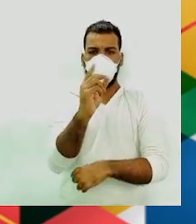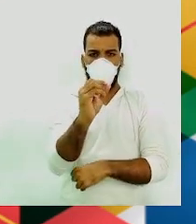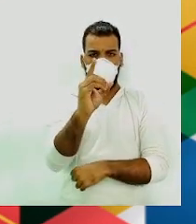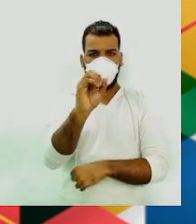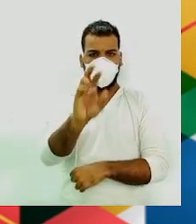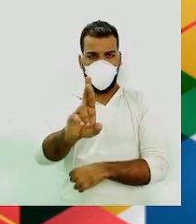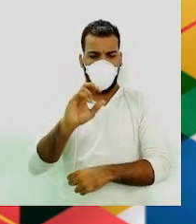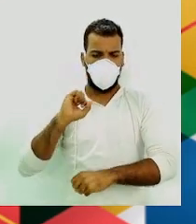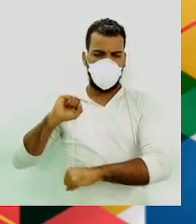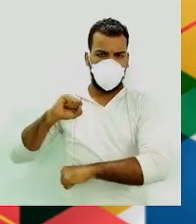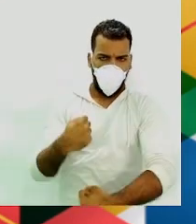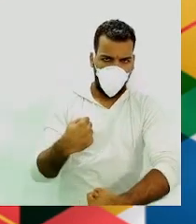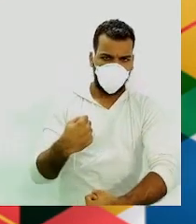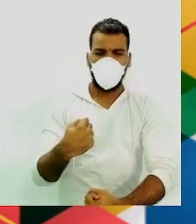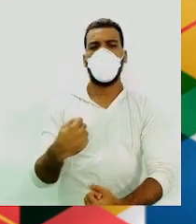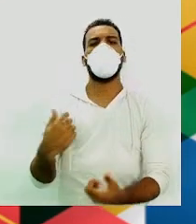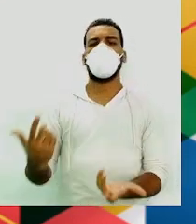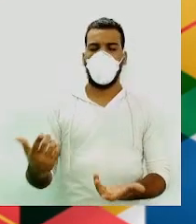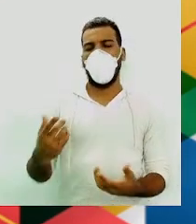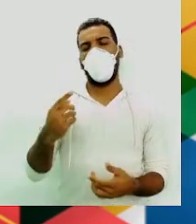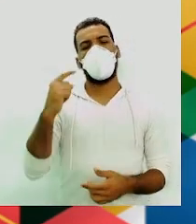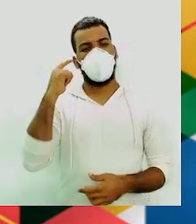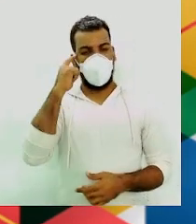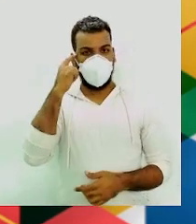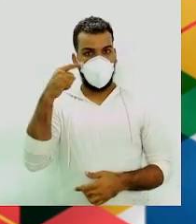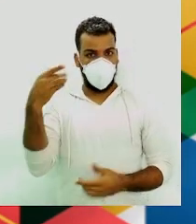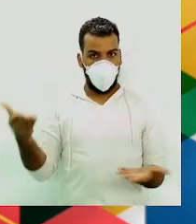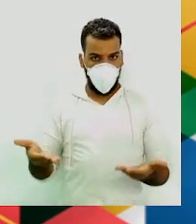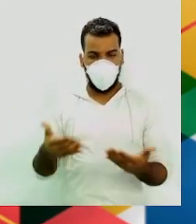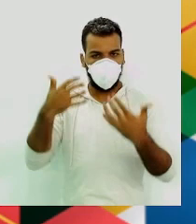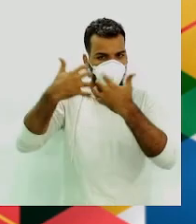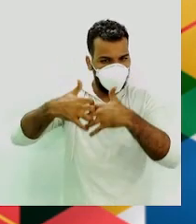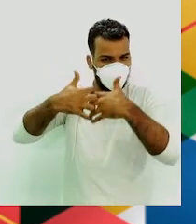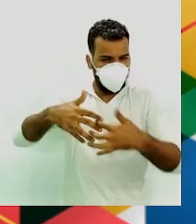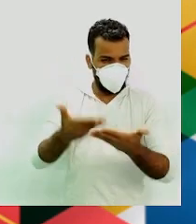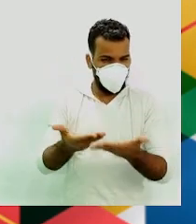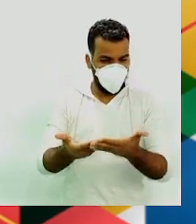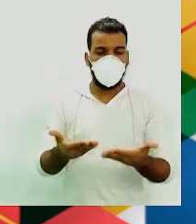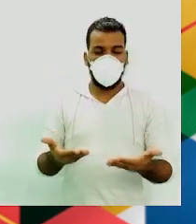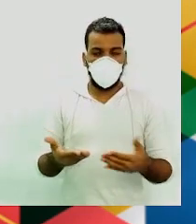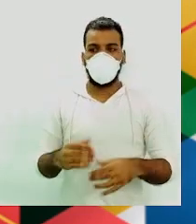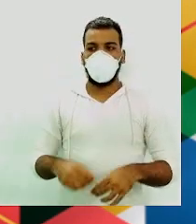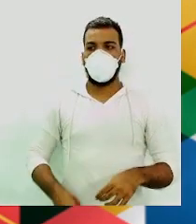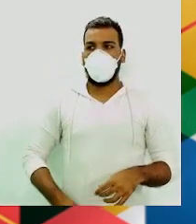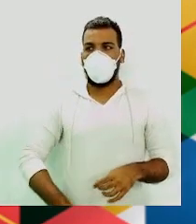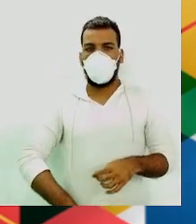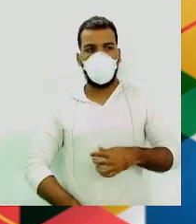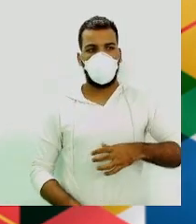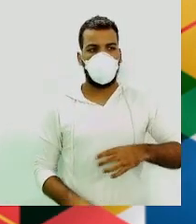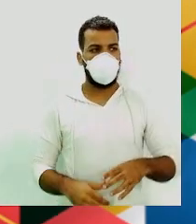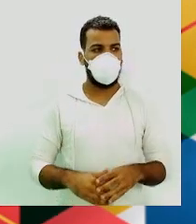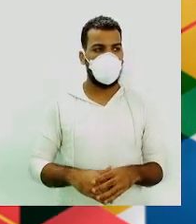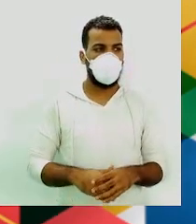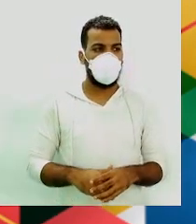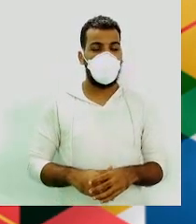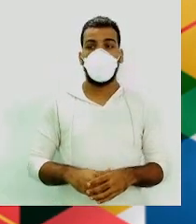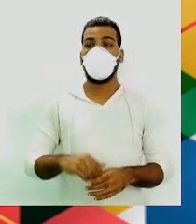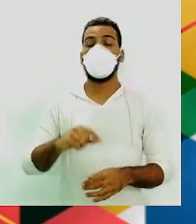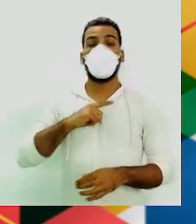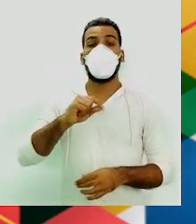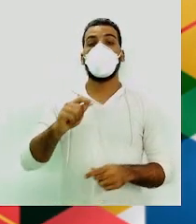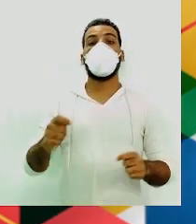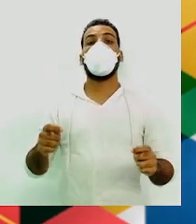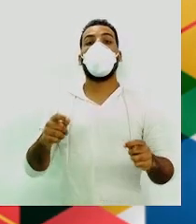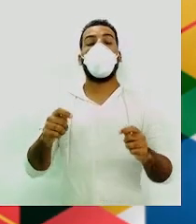poder, dentro do pensamento que nós estamos agora a estudar, ela tem que a ver com a